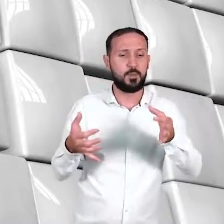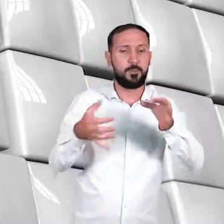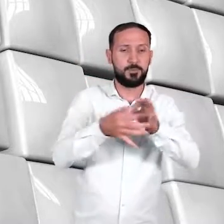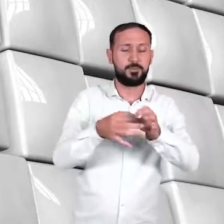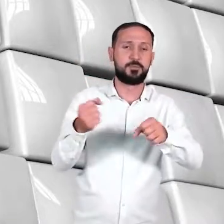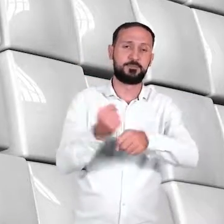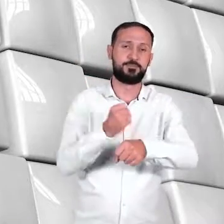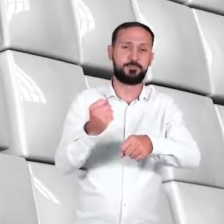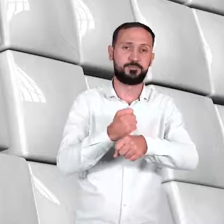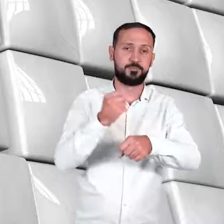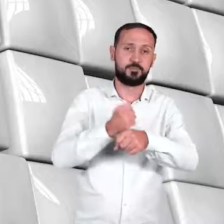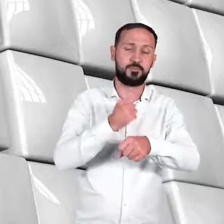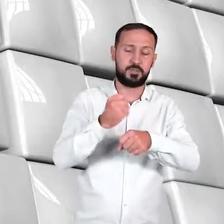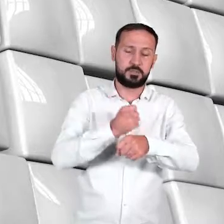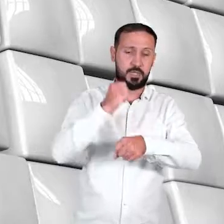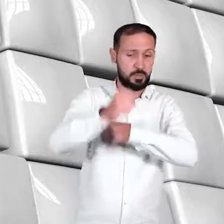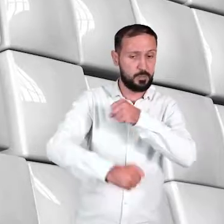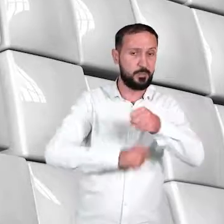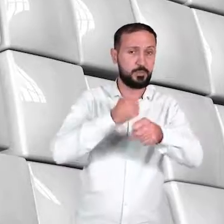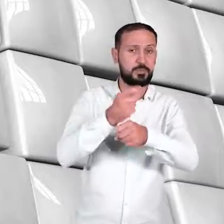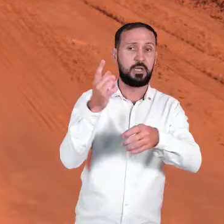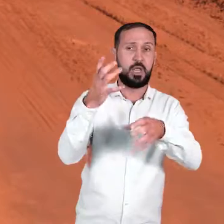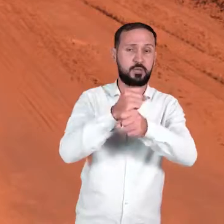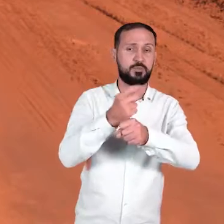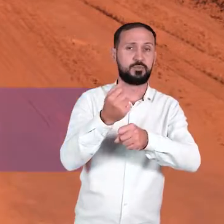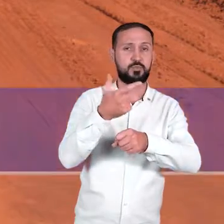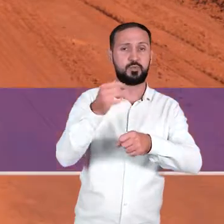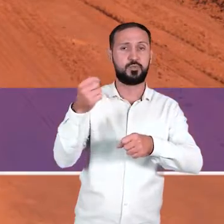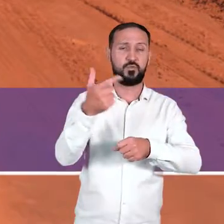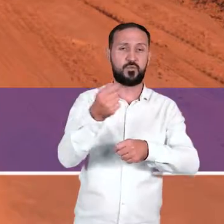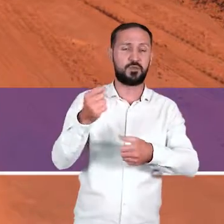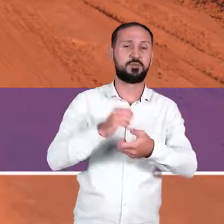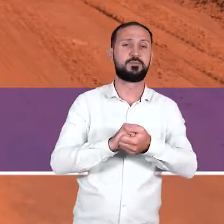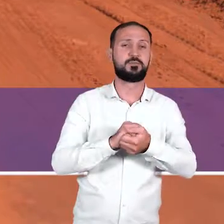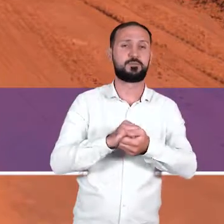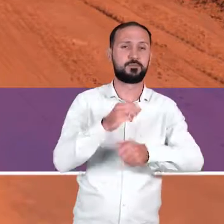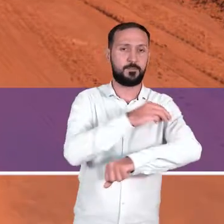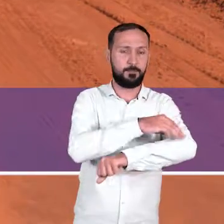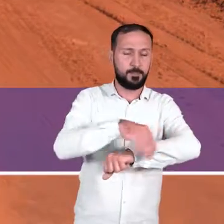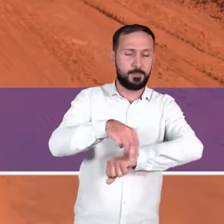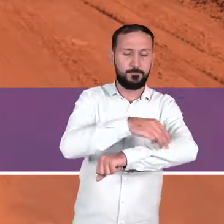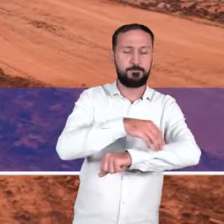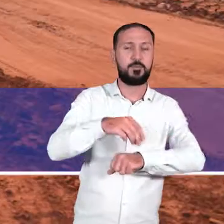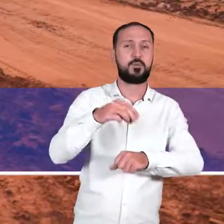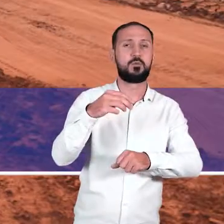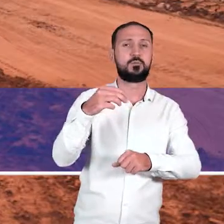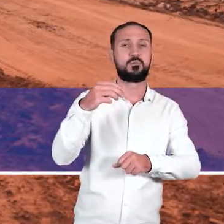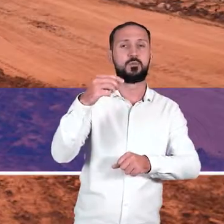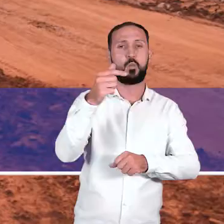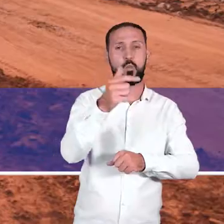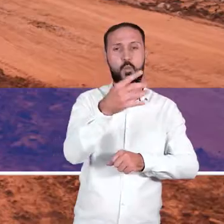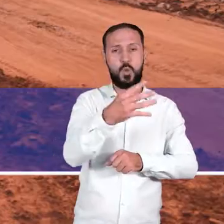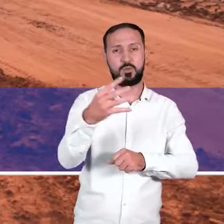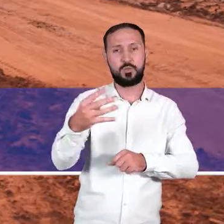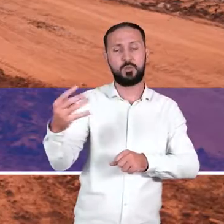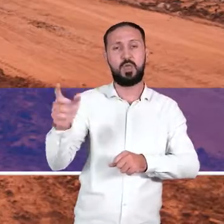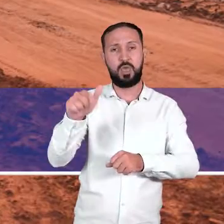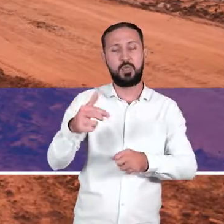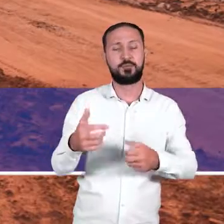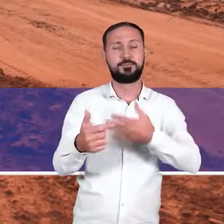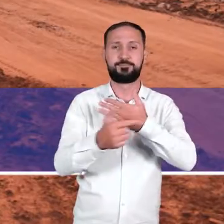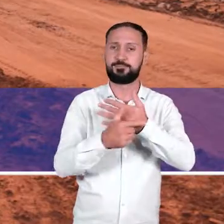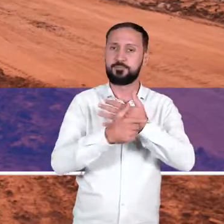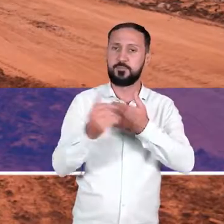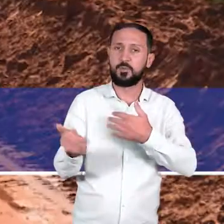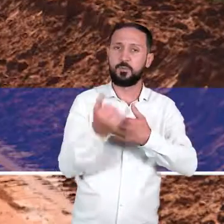obra, já no orçamento de 2020. A rodovia MS 444 exerce papel importante na economia